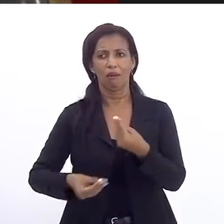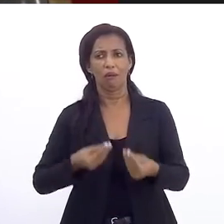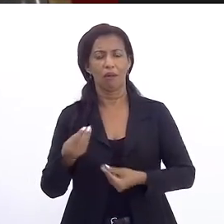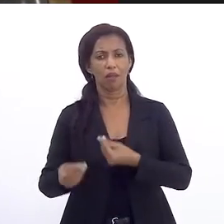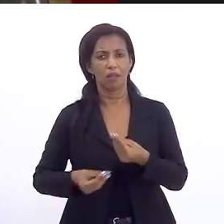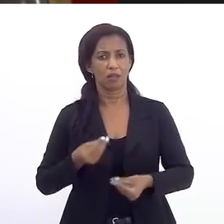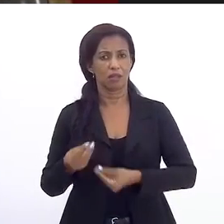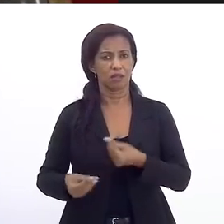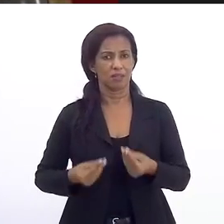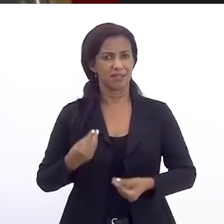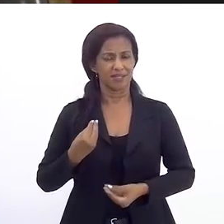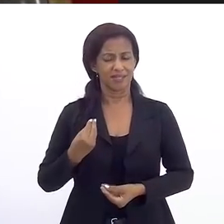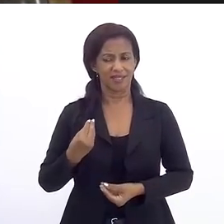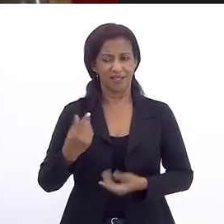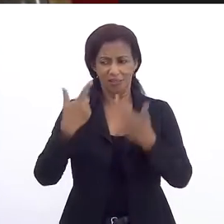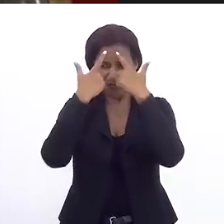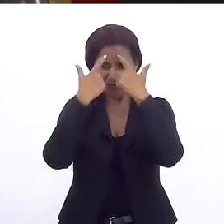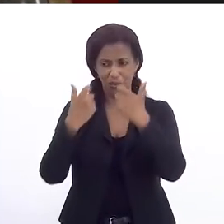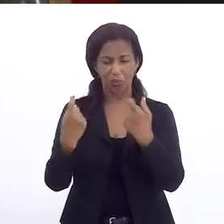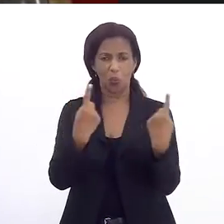ali para...